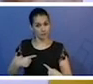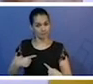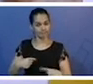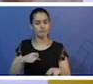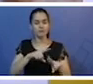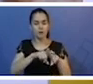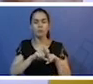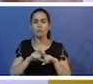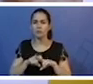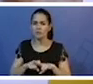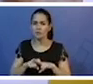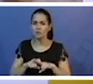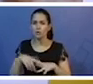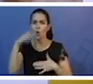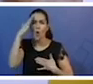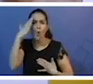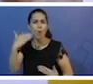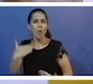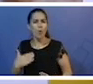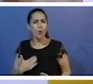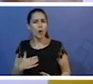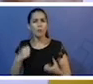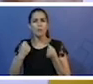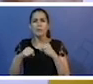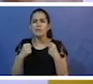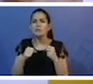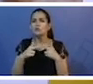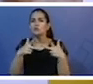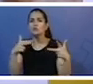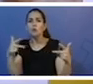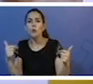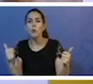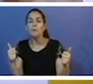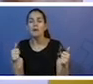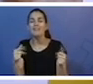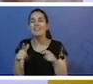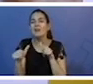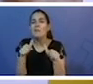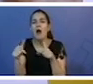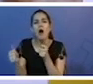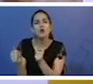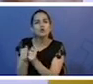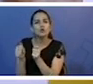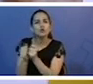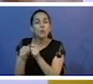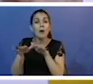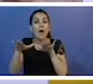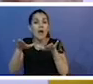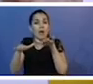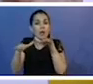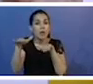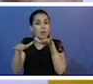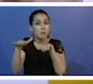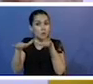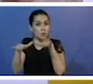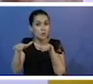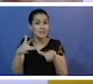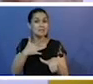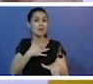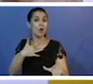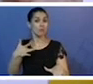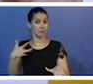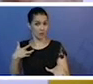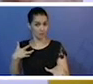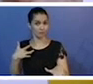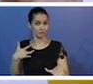corpo ele possui mecanismo que trabalha em conjunto de forma a manter um equilíbrio saudável